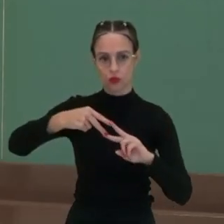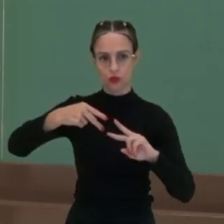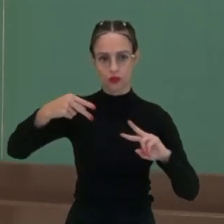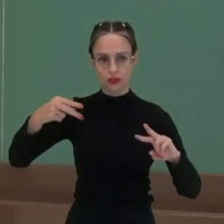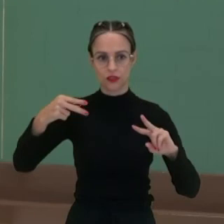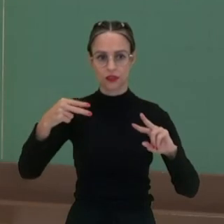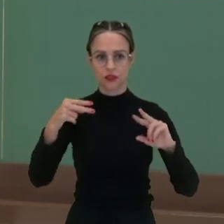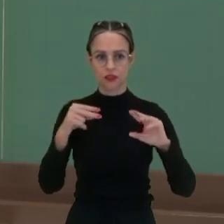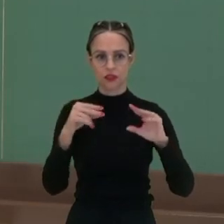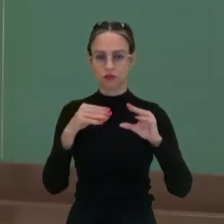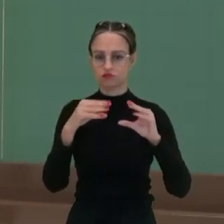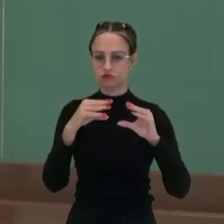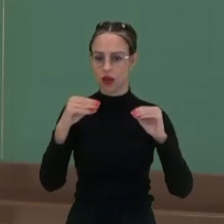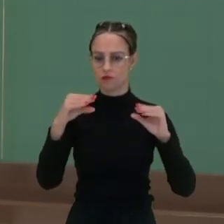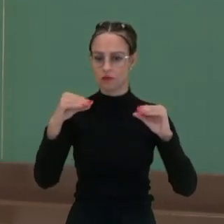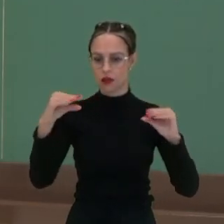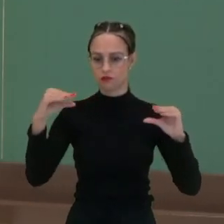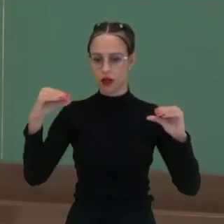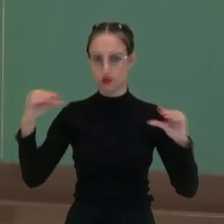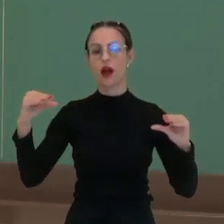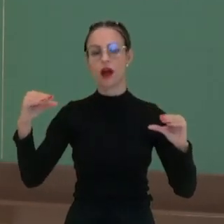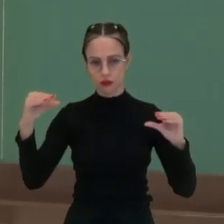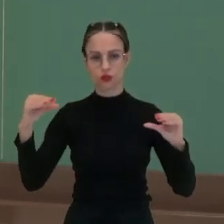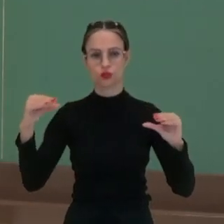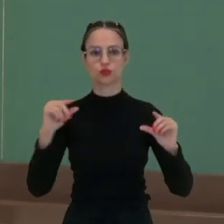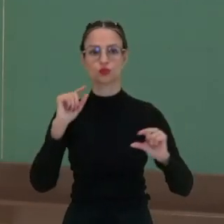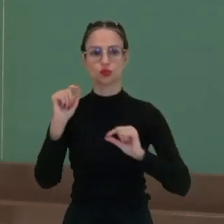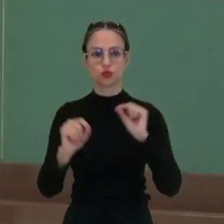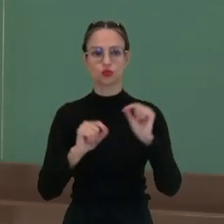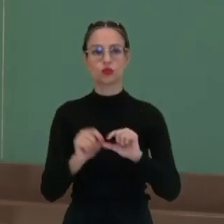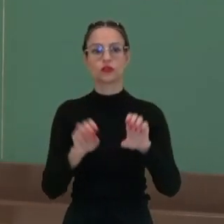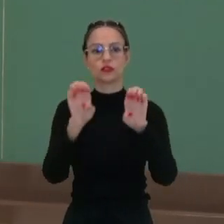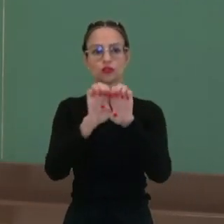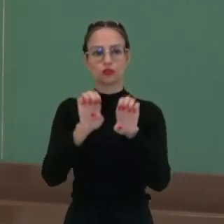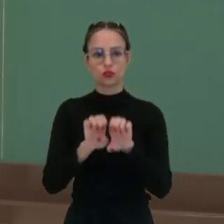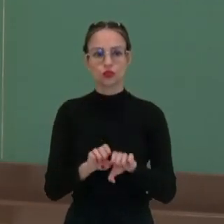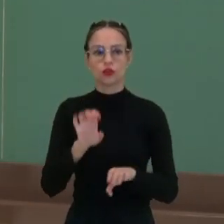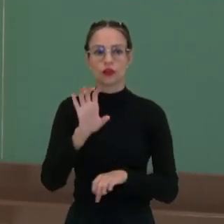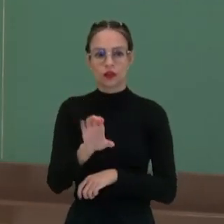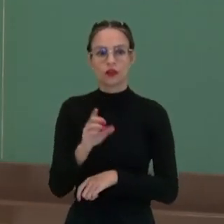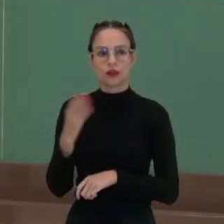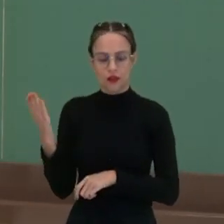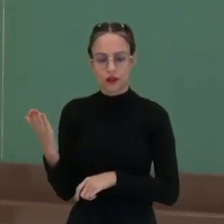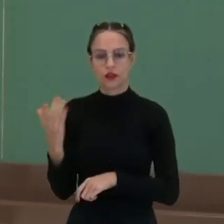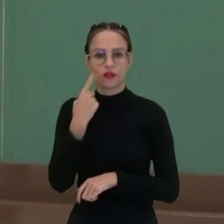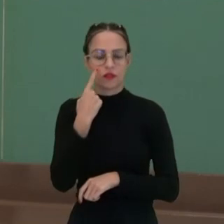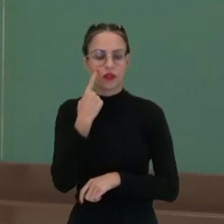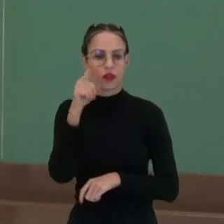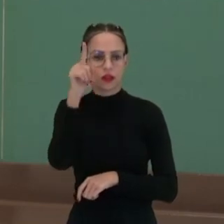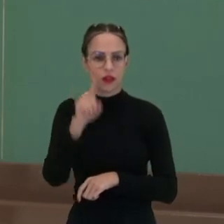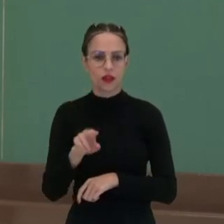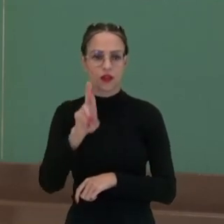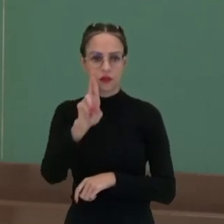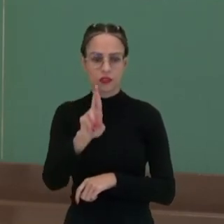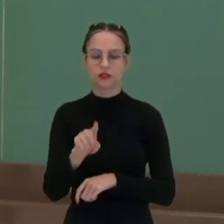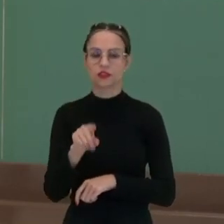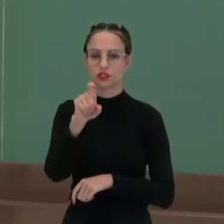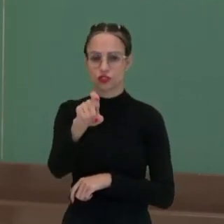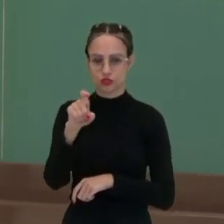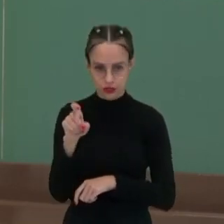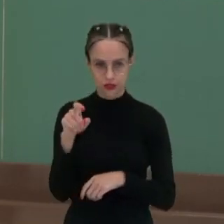condensando até chegar nessa estrutura ali que a gente é representado por um xizinho,